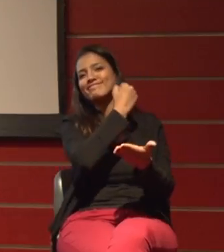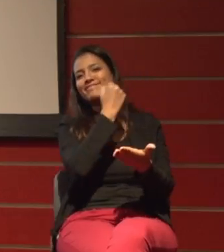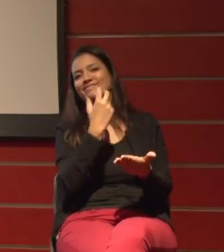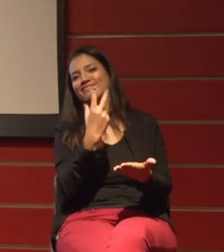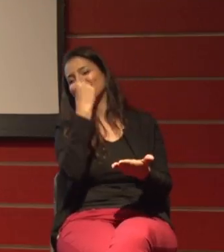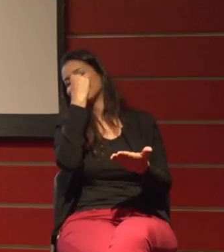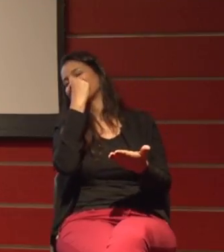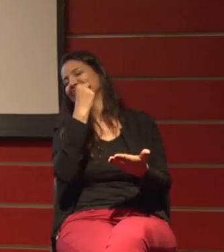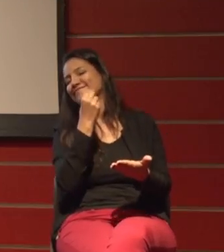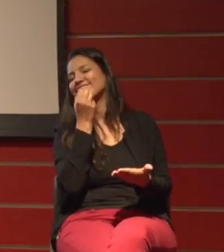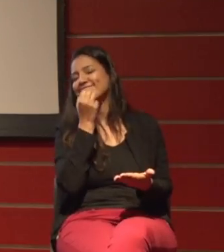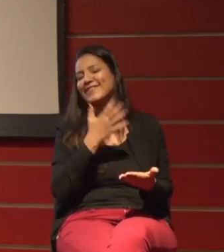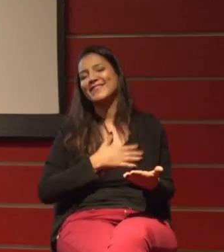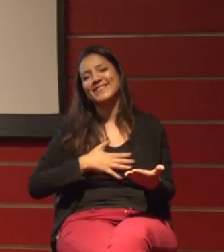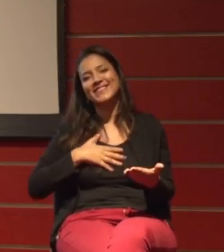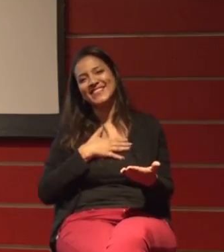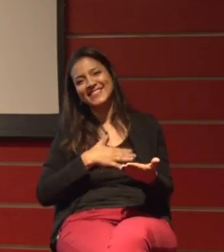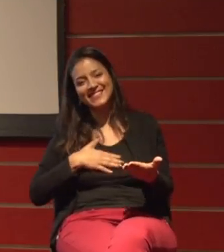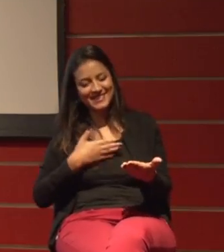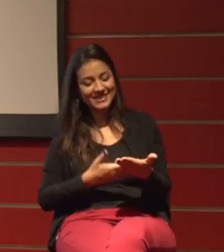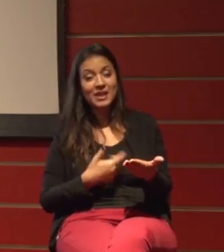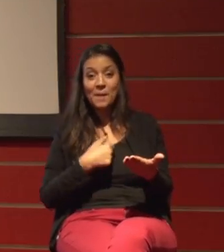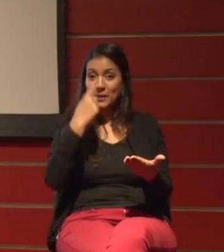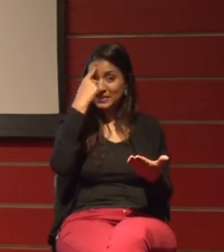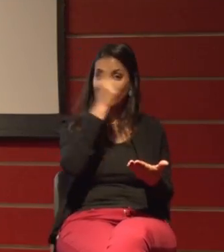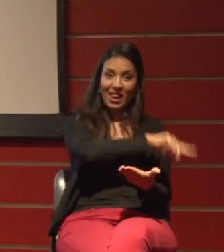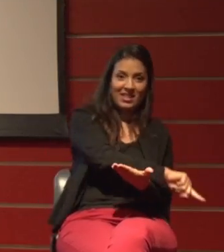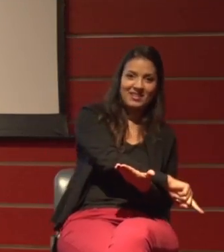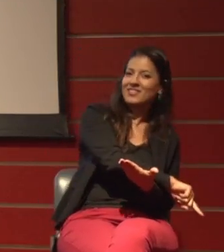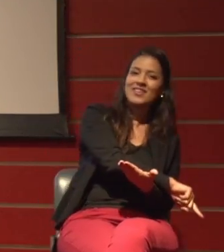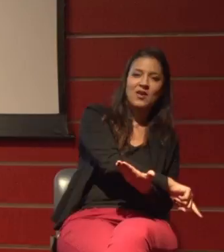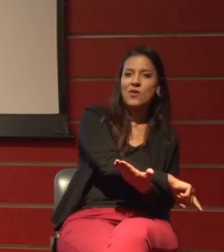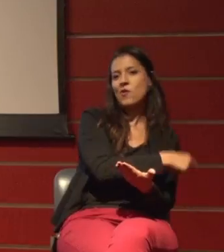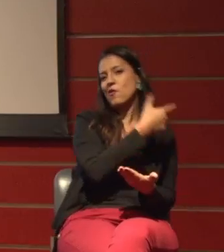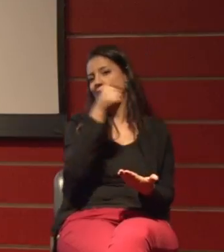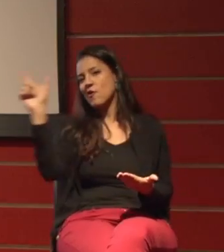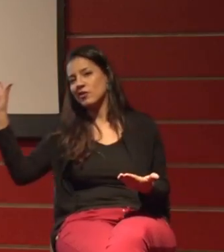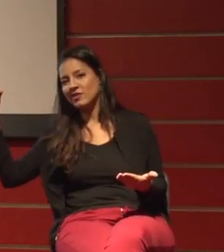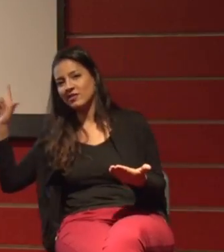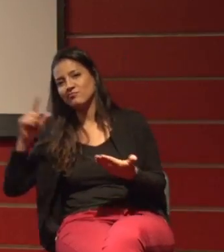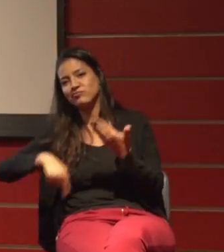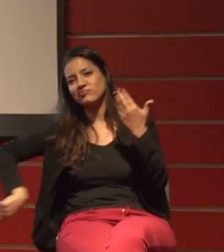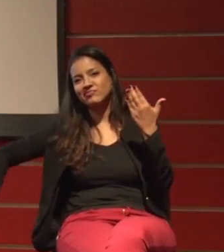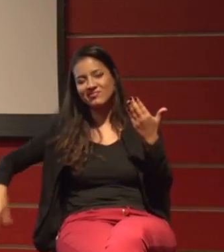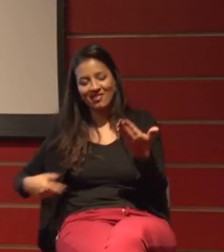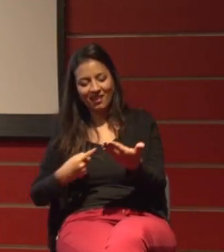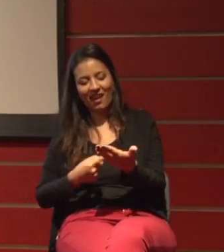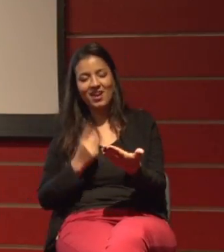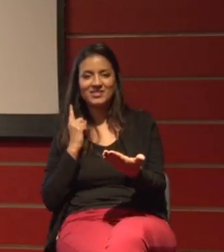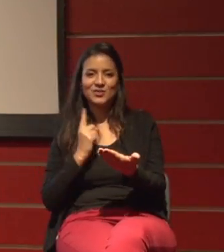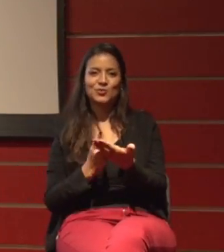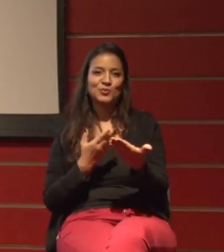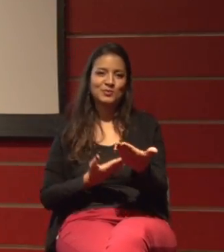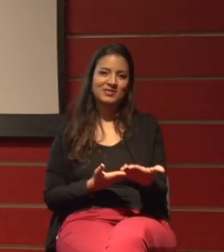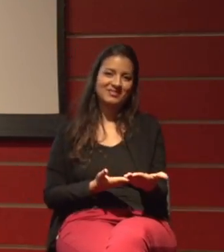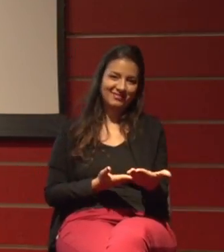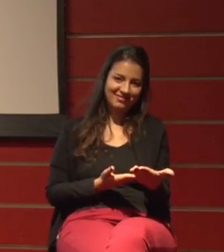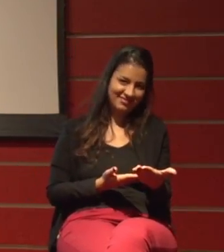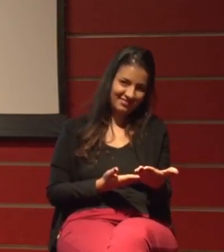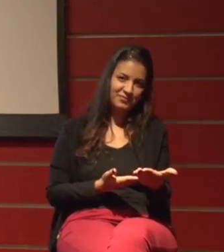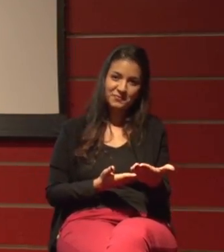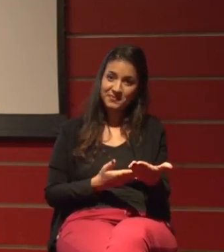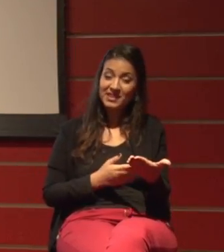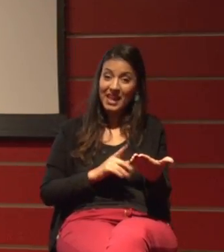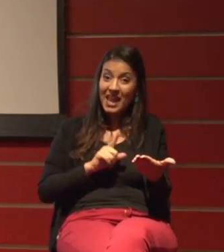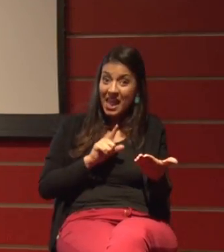né Eu tô achando que ele tá falando de uma coisa e na verdade ele tá falando de outra completamente diferente né E que